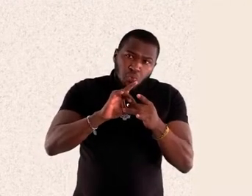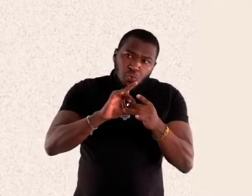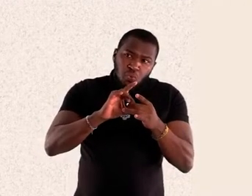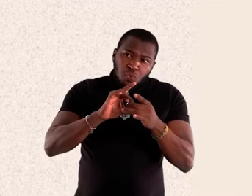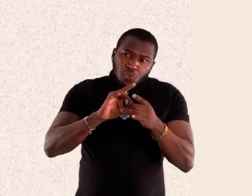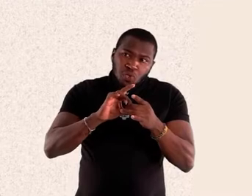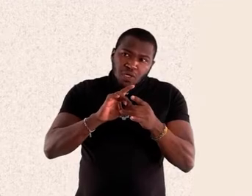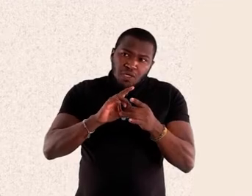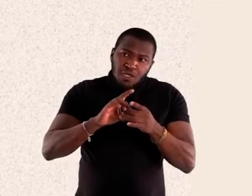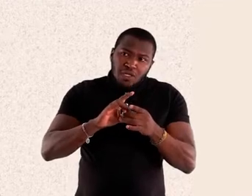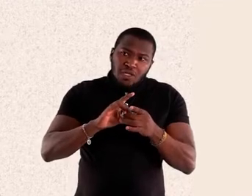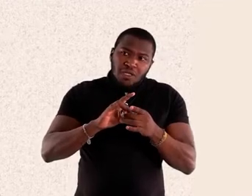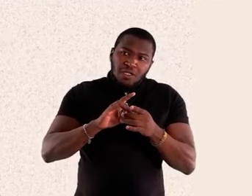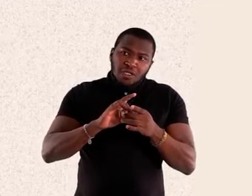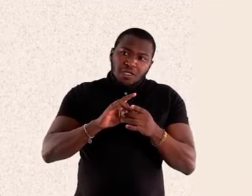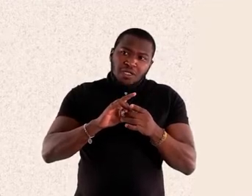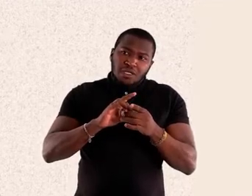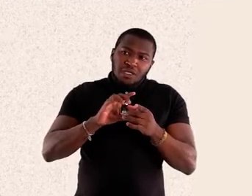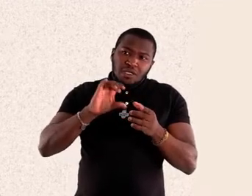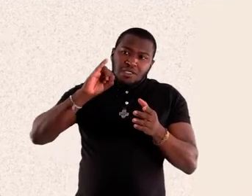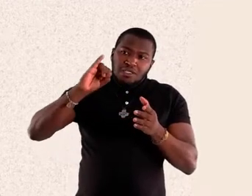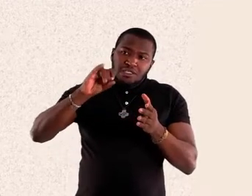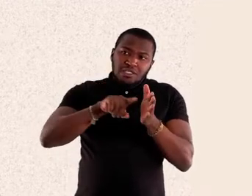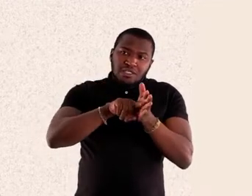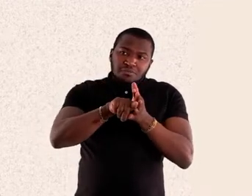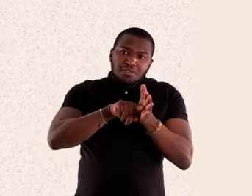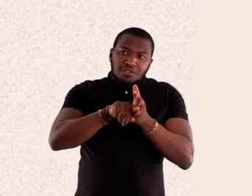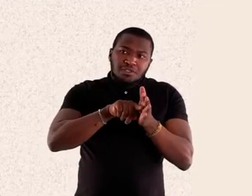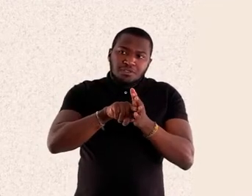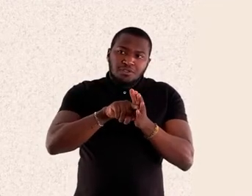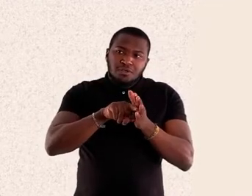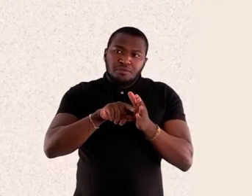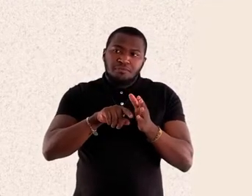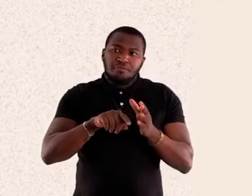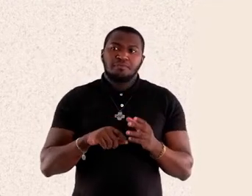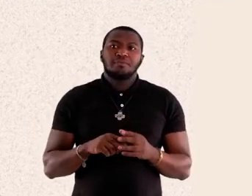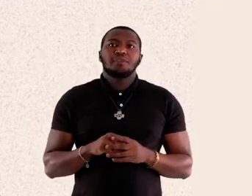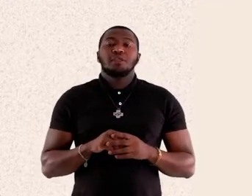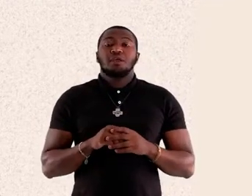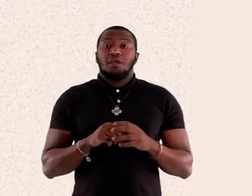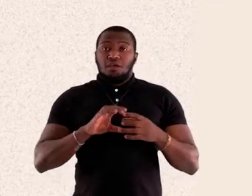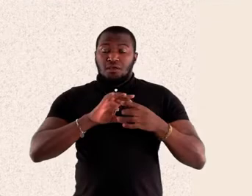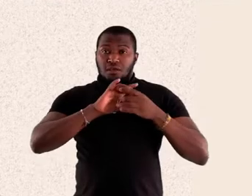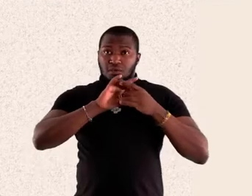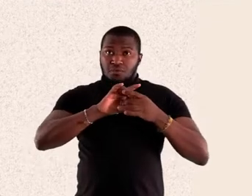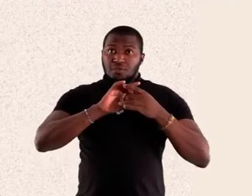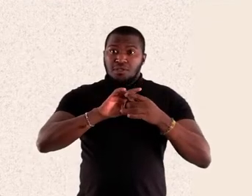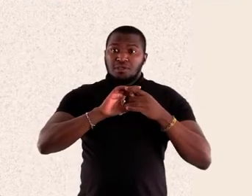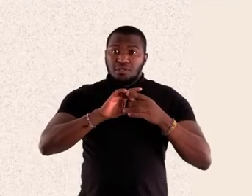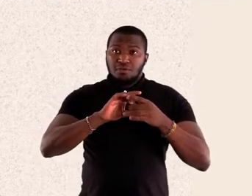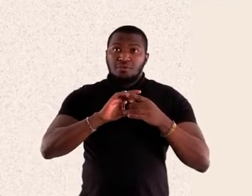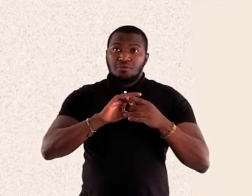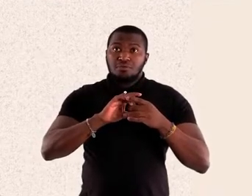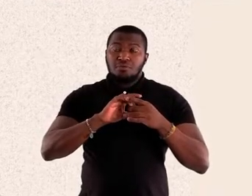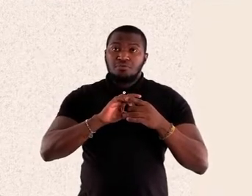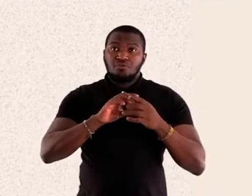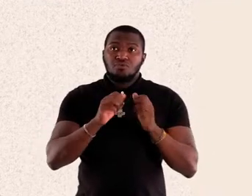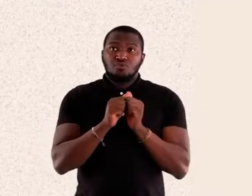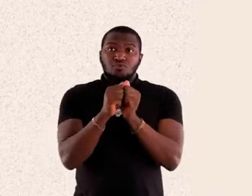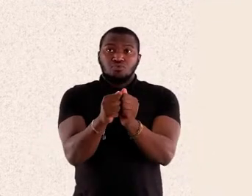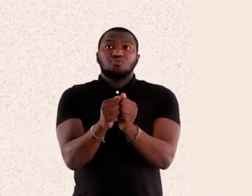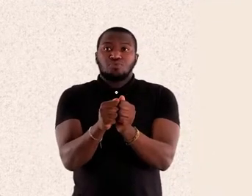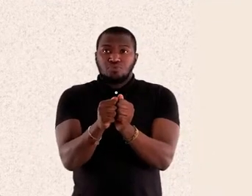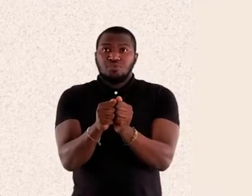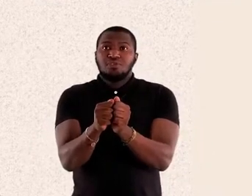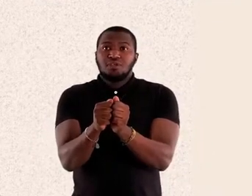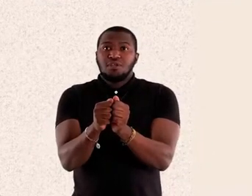retirado da minha mãe é desde os camundongos por exemplo existem diversos estudos com o macaco-rhesus com camundongos em que se